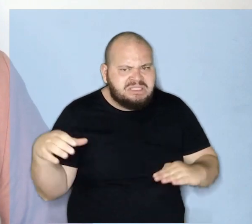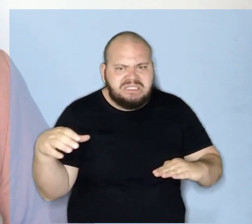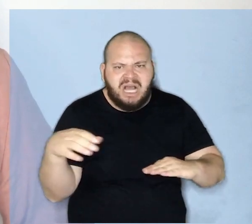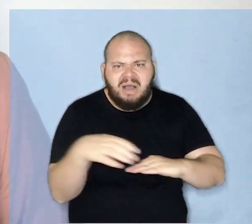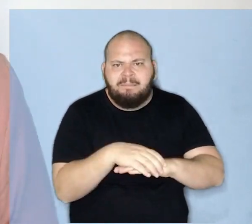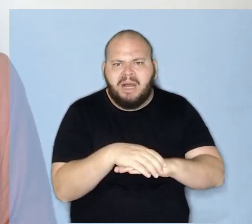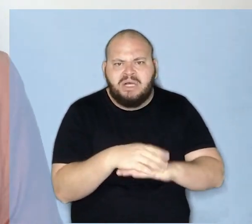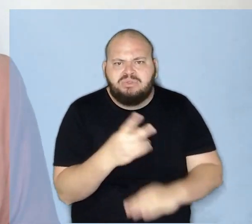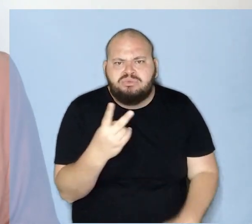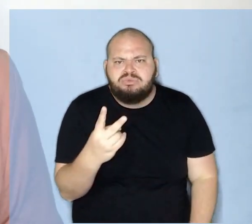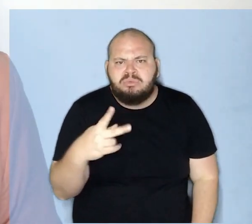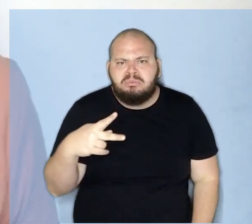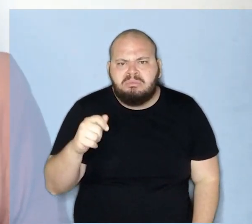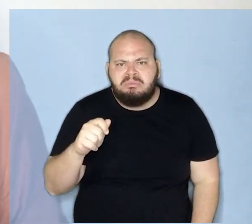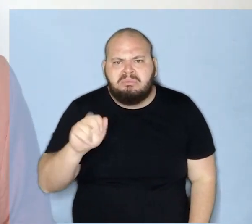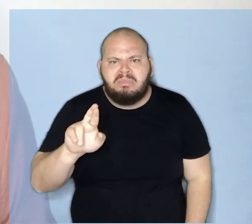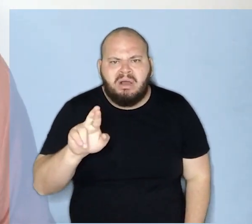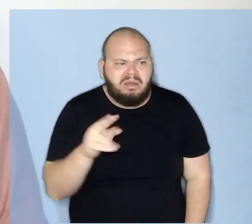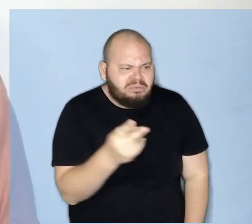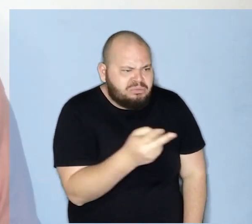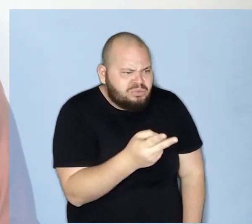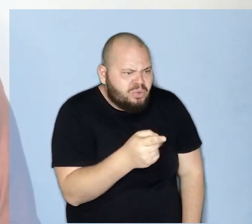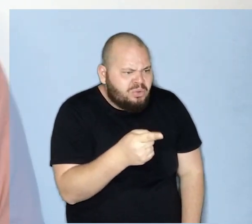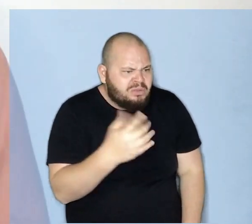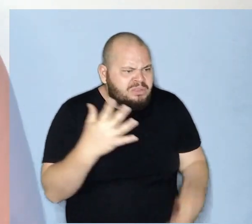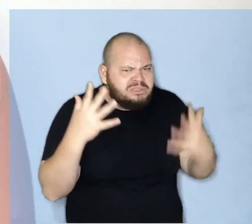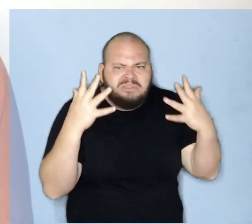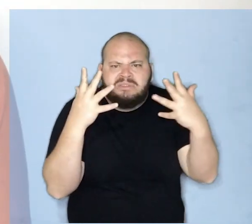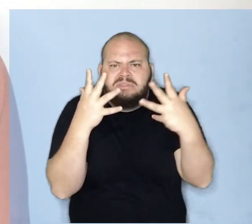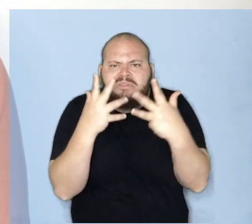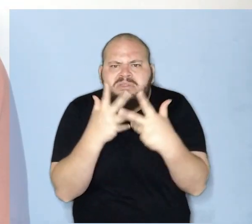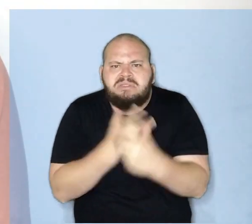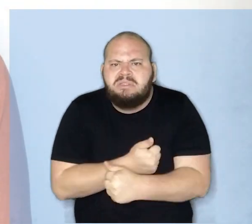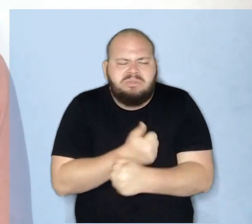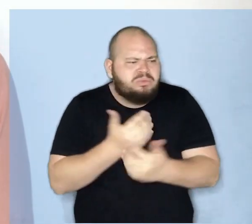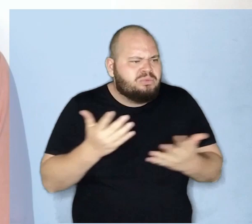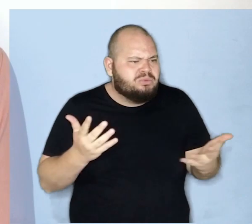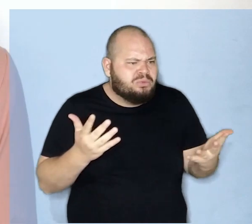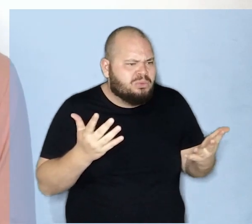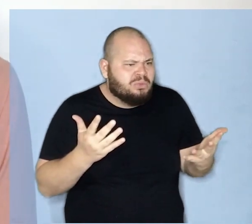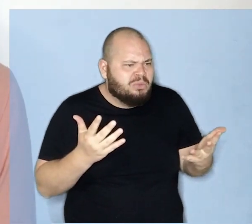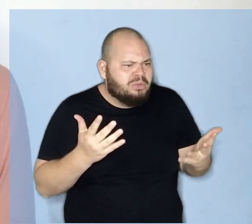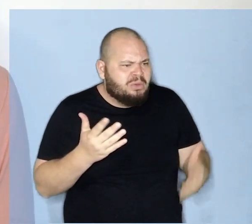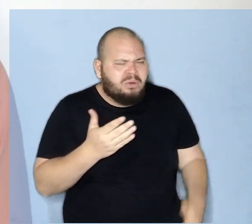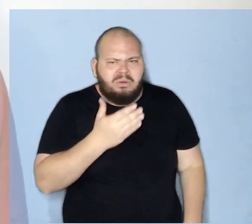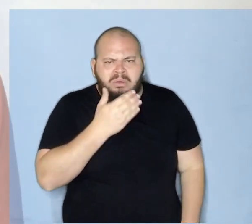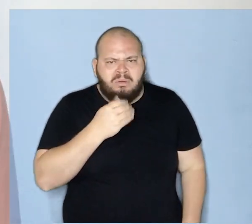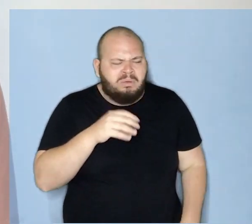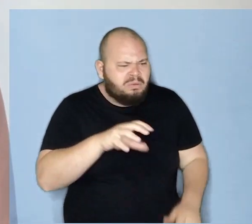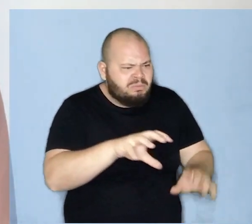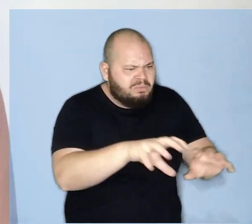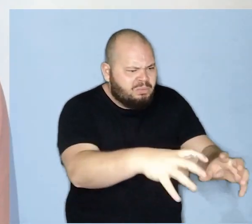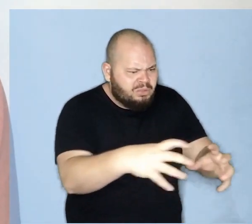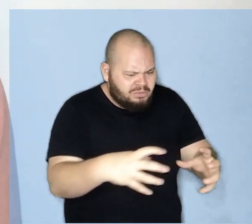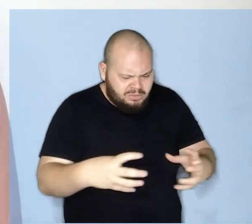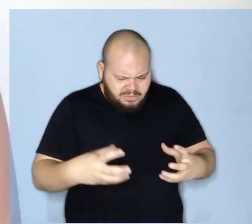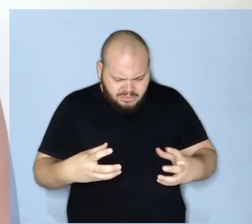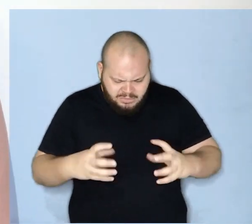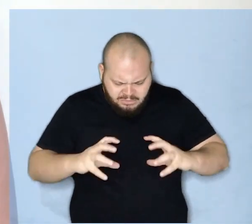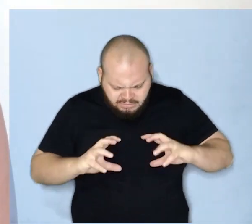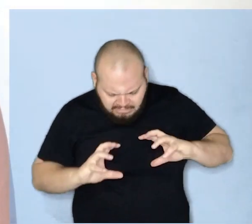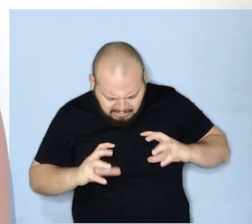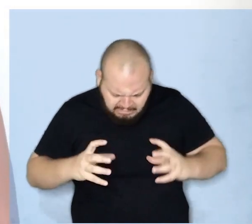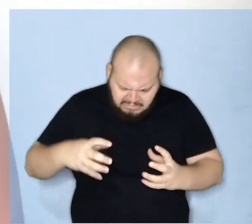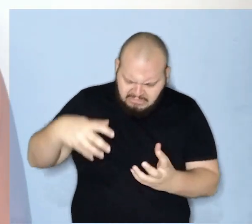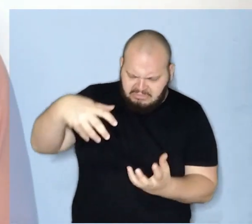sapatos. O par de sapatos mais lindo que ele já viu na vida. Ele pegou os sapatos, examinou as costuras